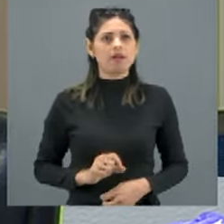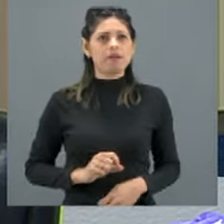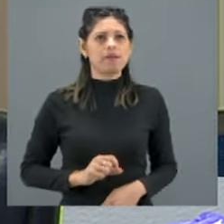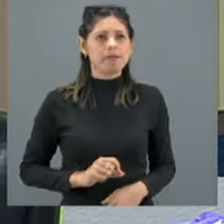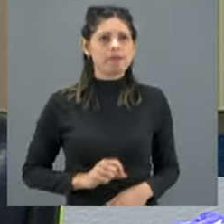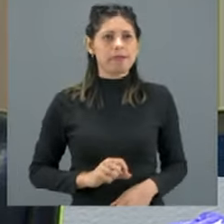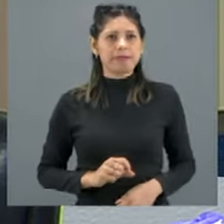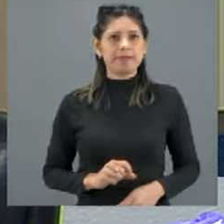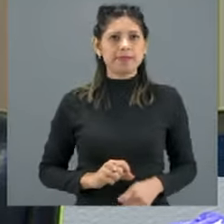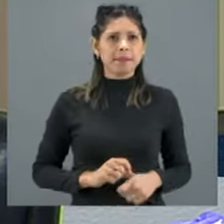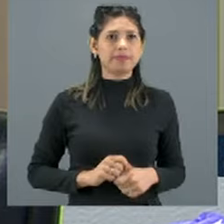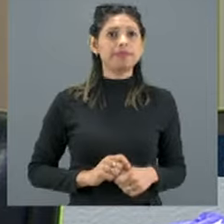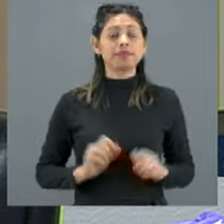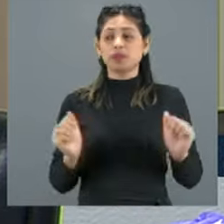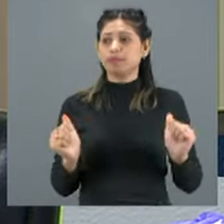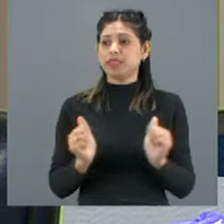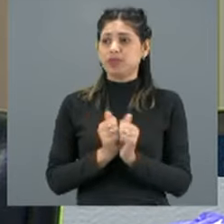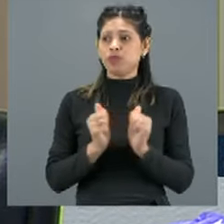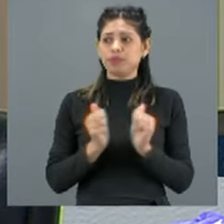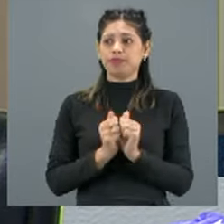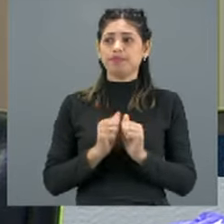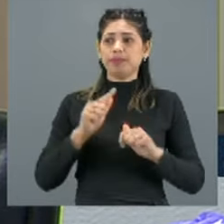juntamente com a ZUNC.